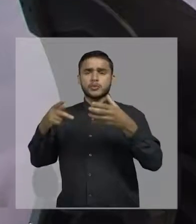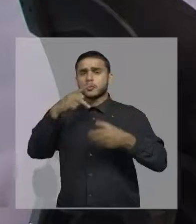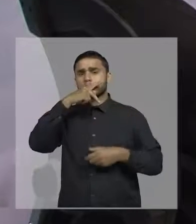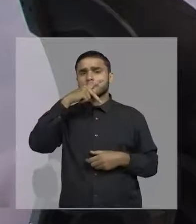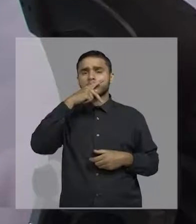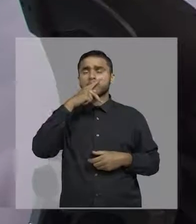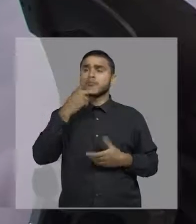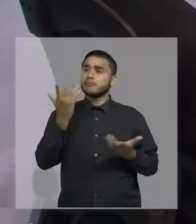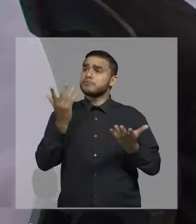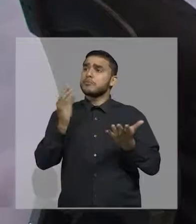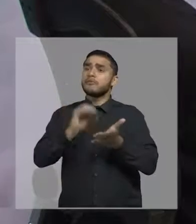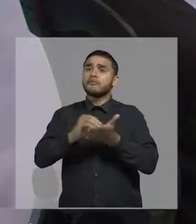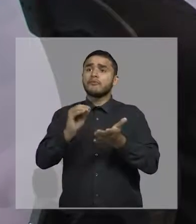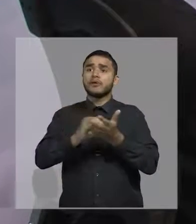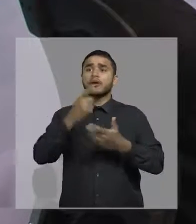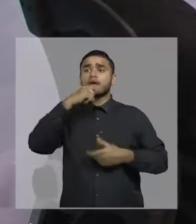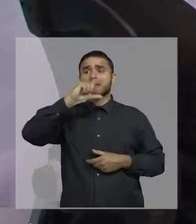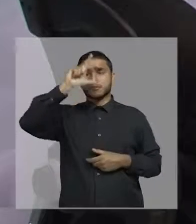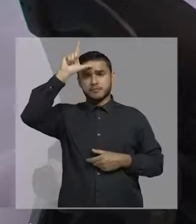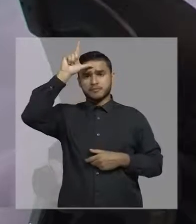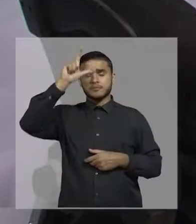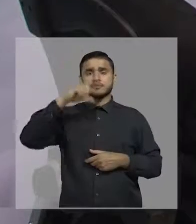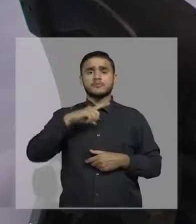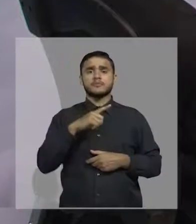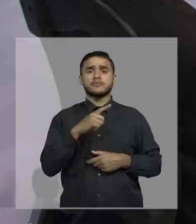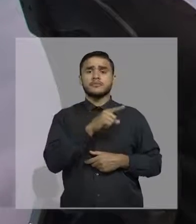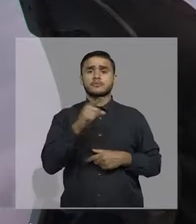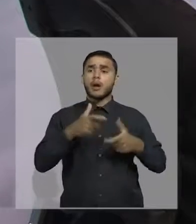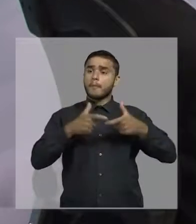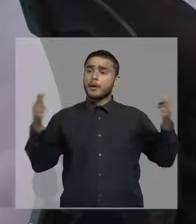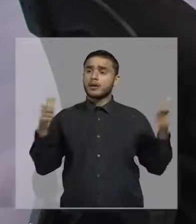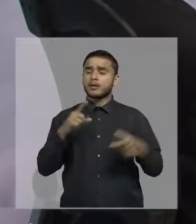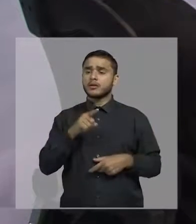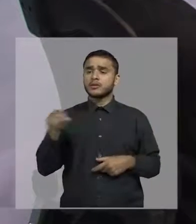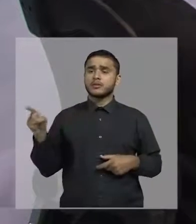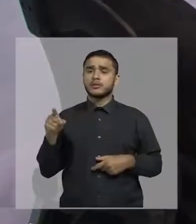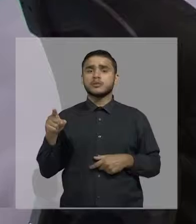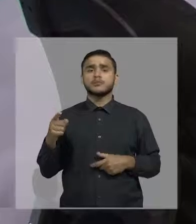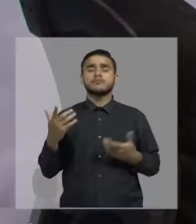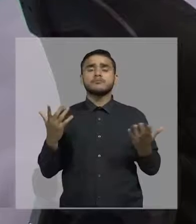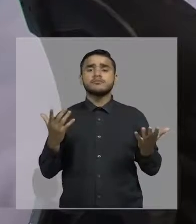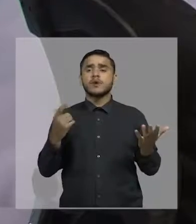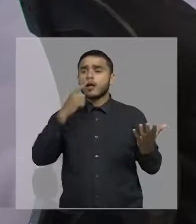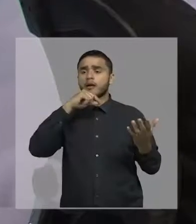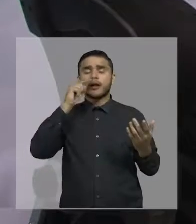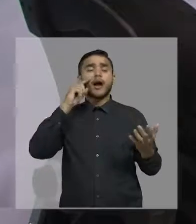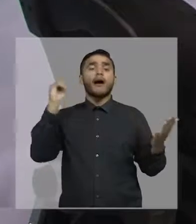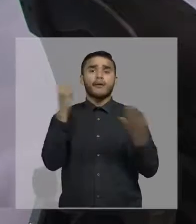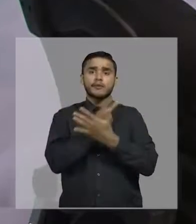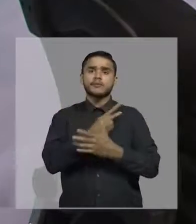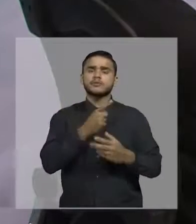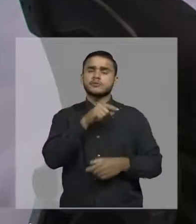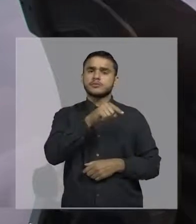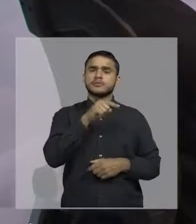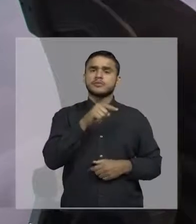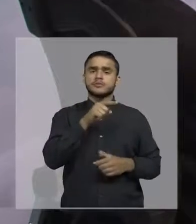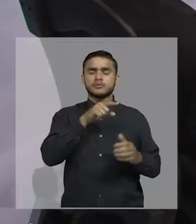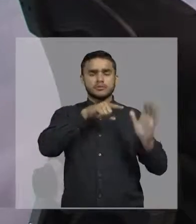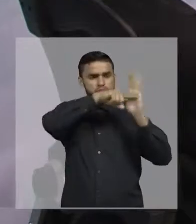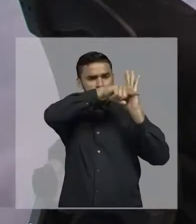partidos carentes de lideranças e na grande maioria deles as lideranças foram